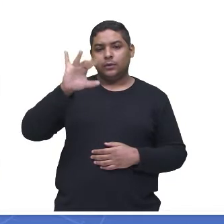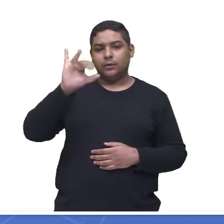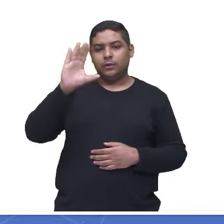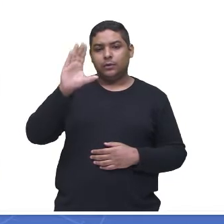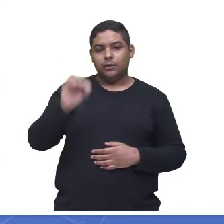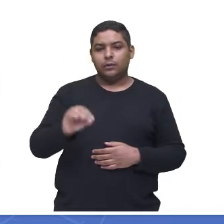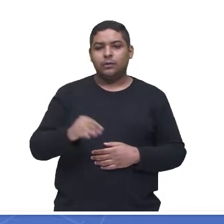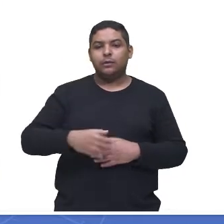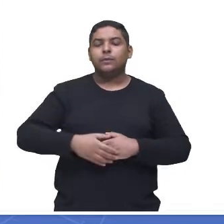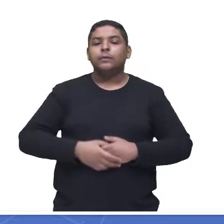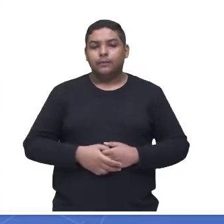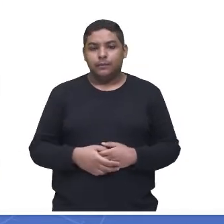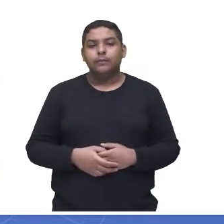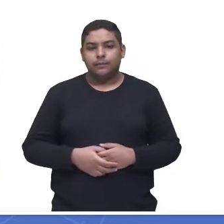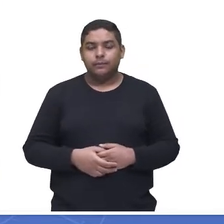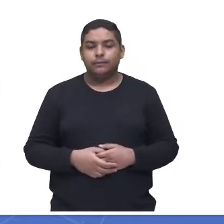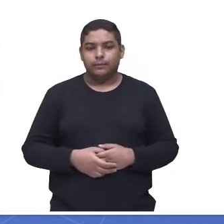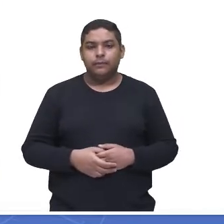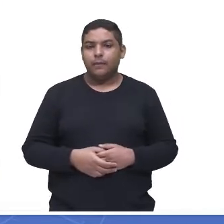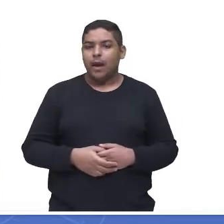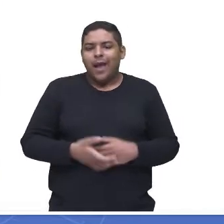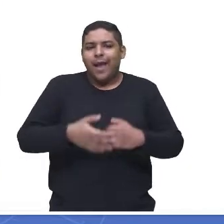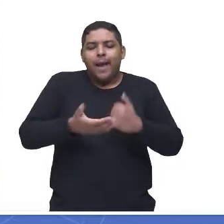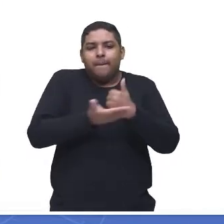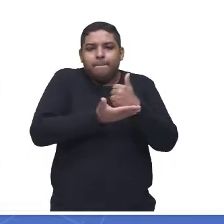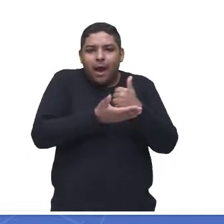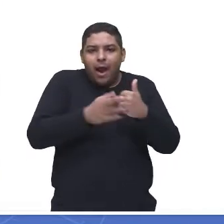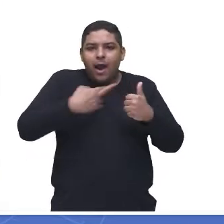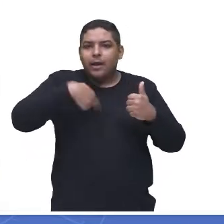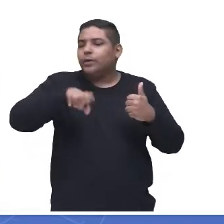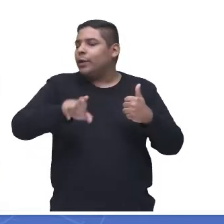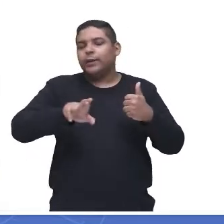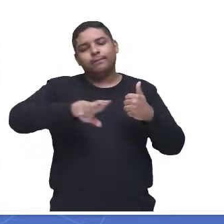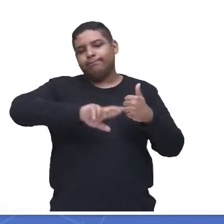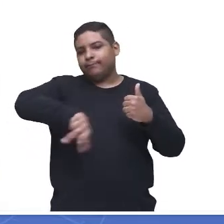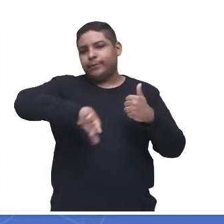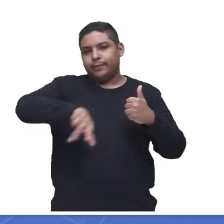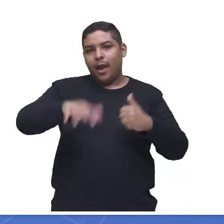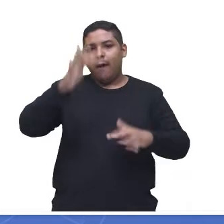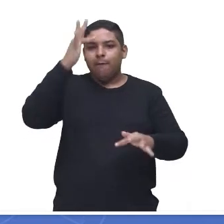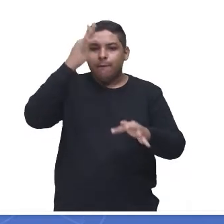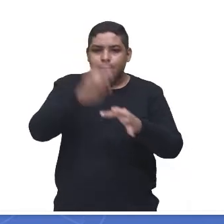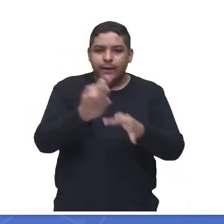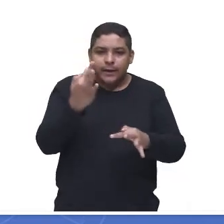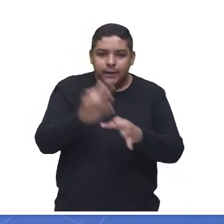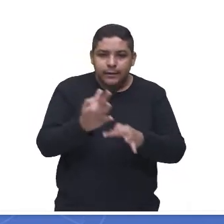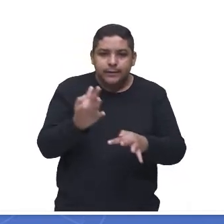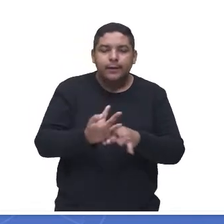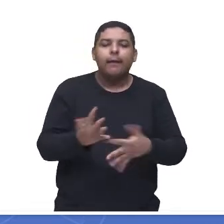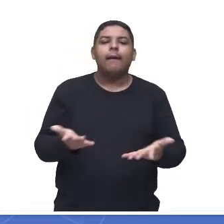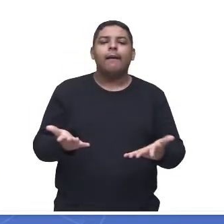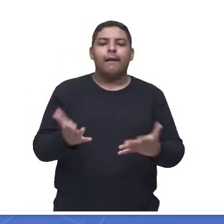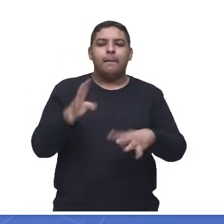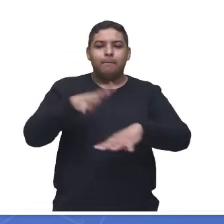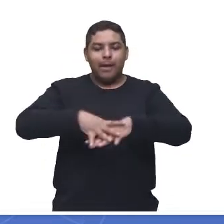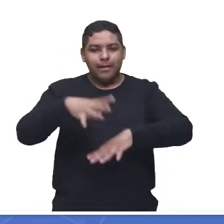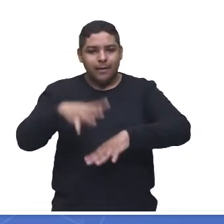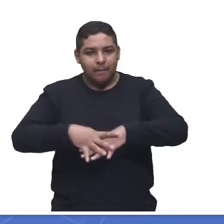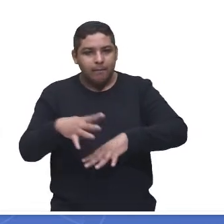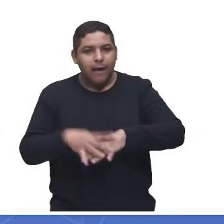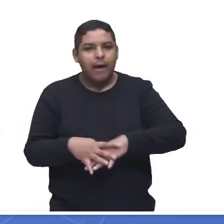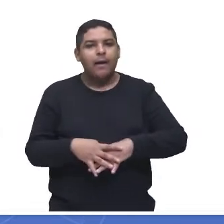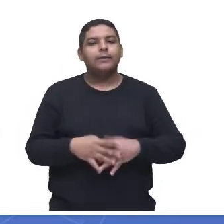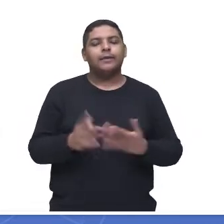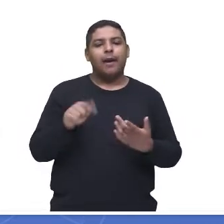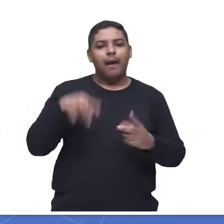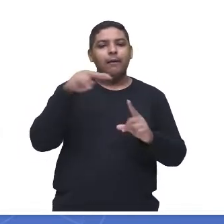é mais, né, a base religiosa. Agora é a física, a matemática. É uma base mais científica. E olha quem está no